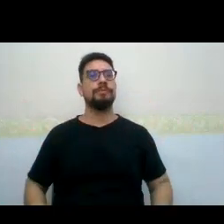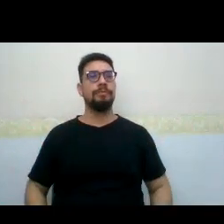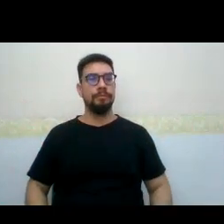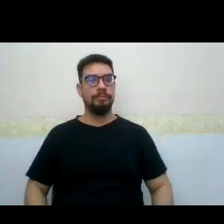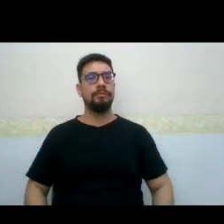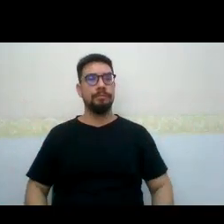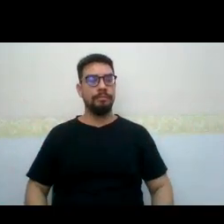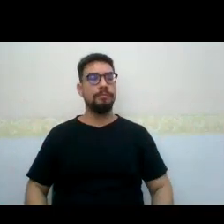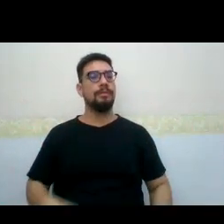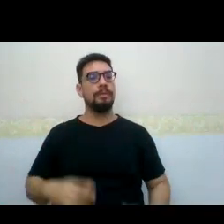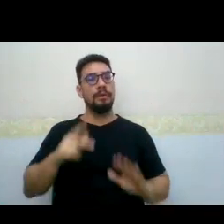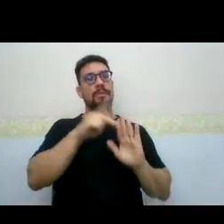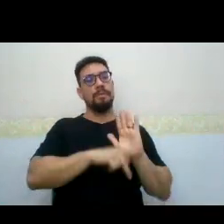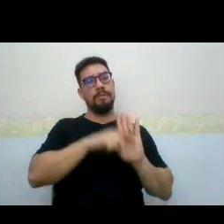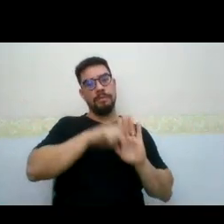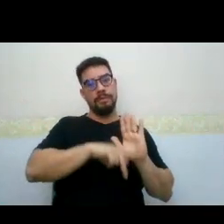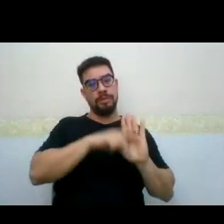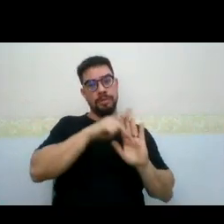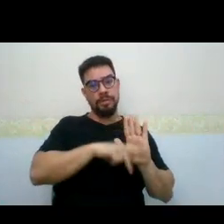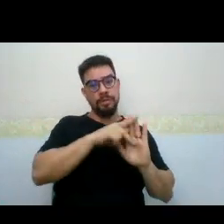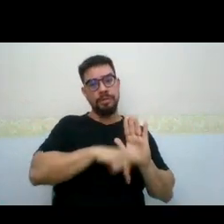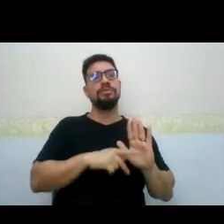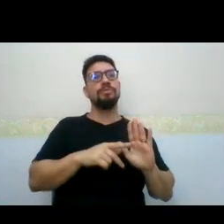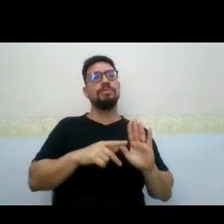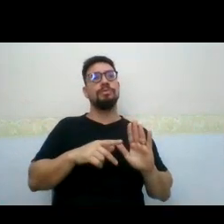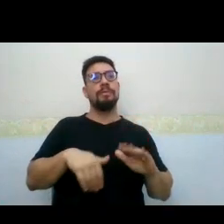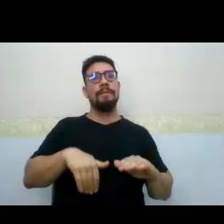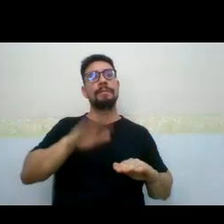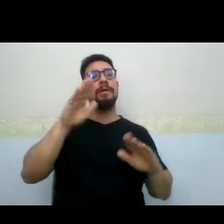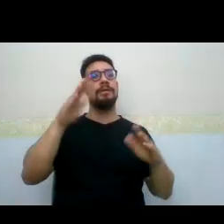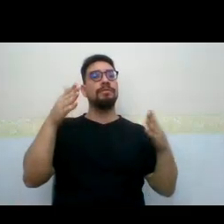um projeto mais concentrado,